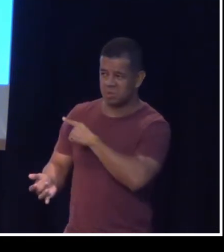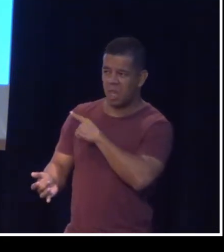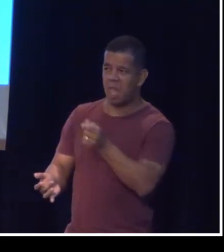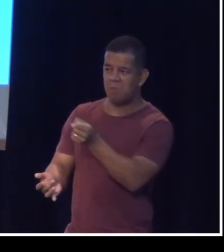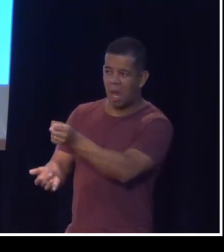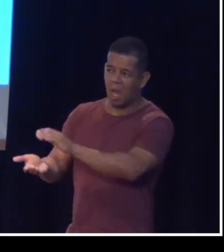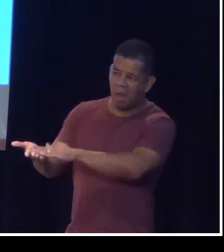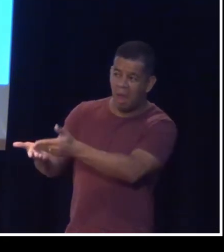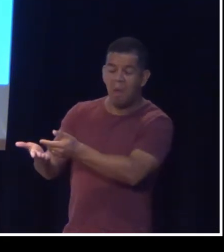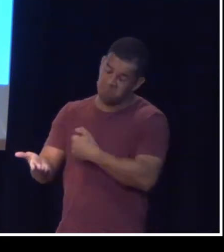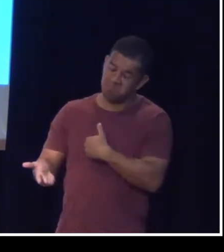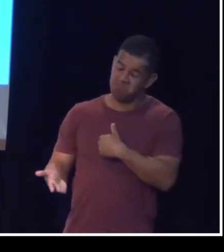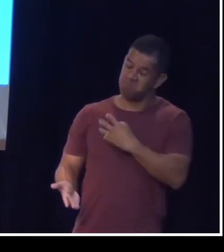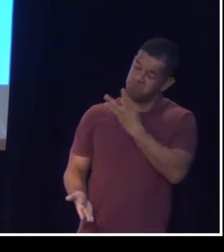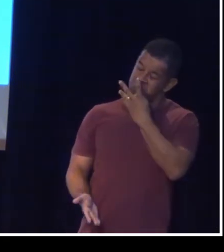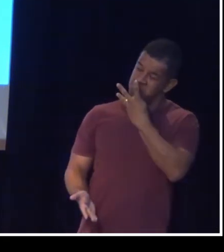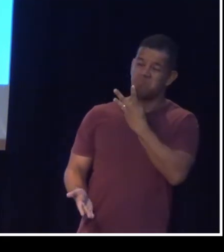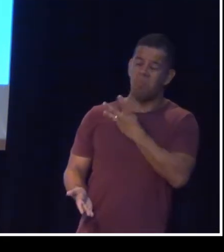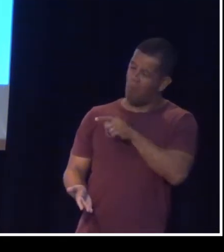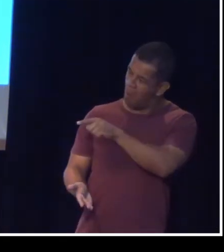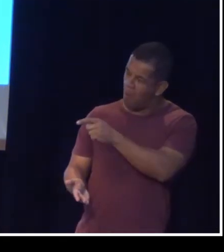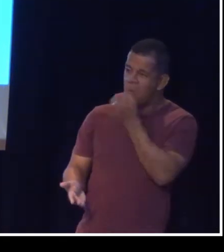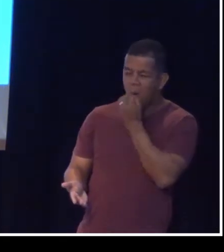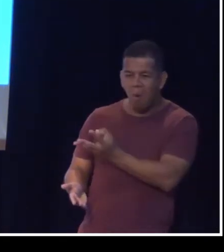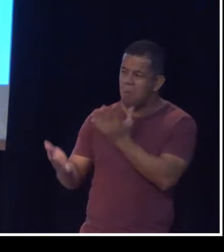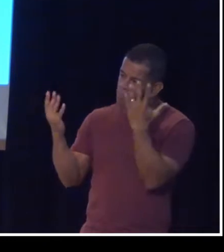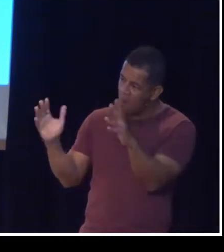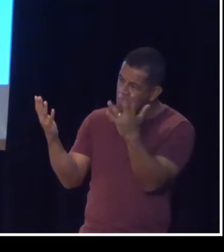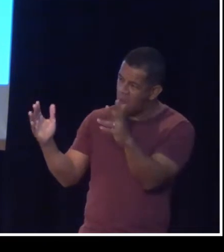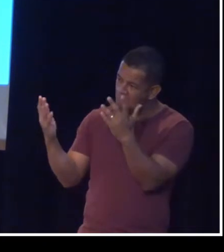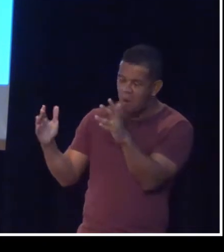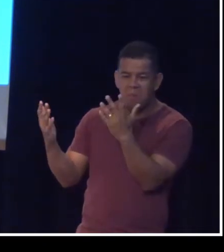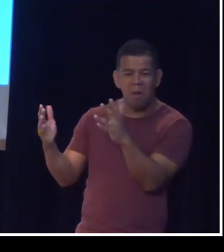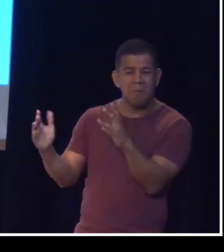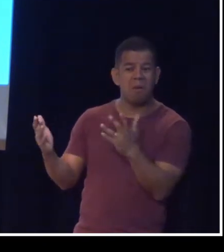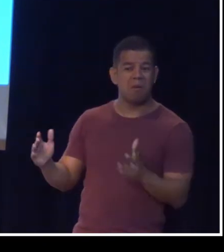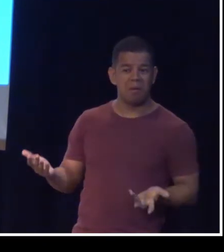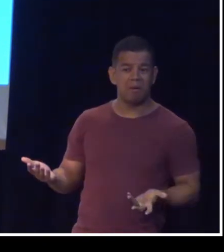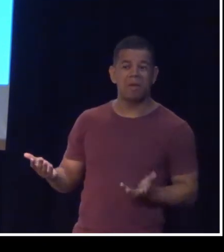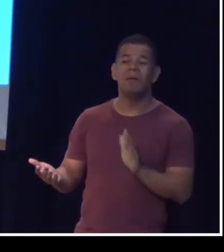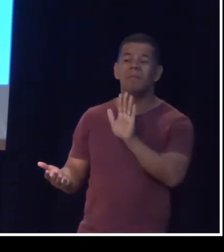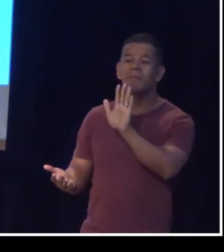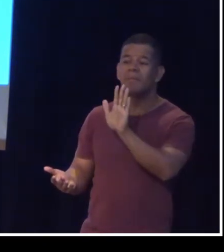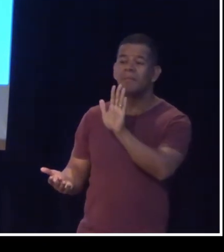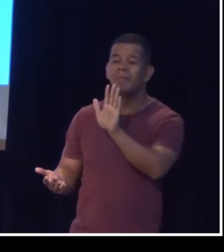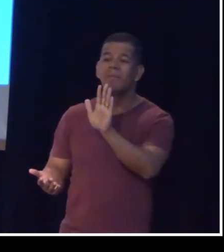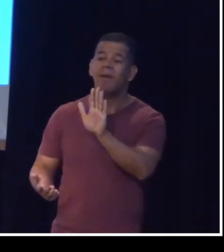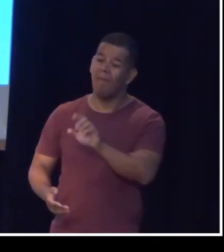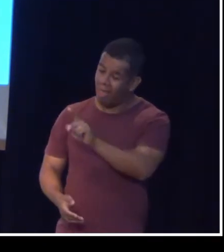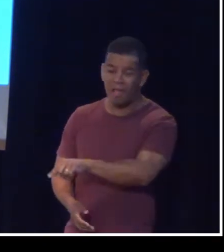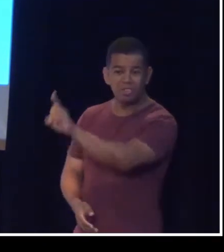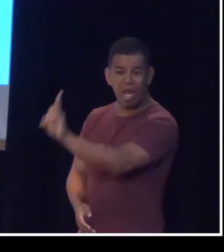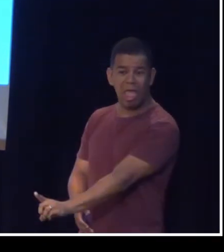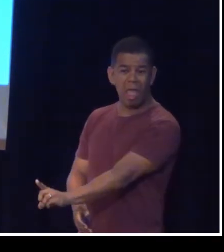aquilo é uma coisa fantástica, que é uma coisa impressionante, que é uma coisa fora do comum. Só que a gente não está vendo que ela tem direito, né,